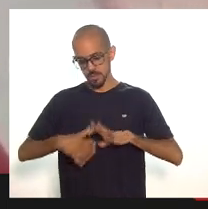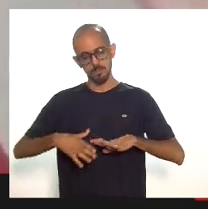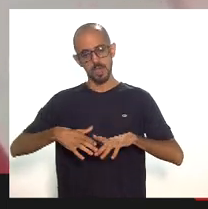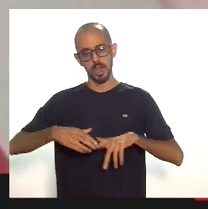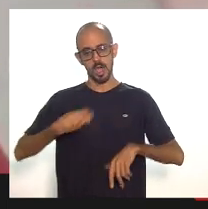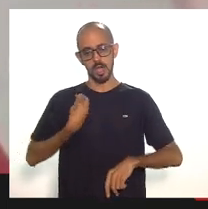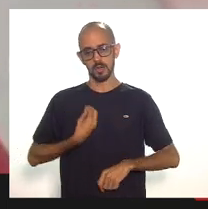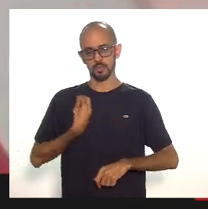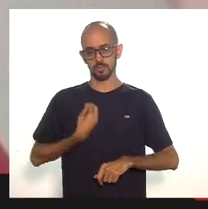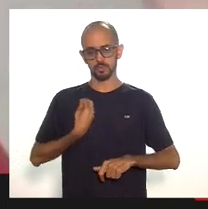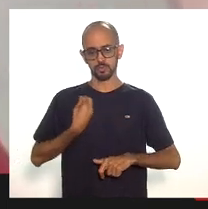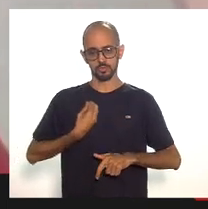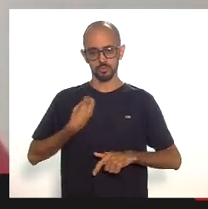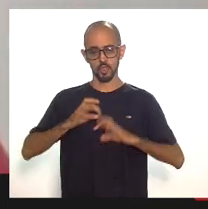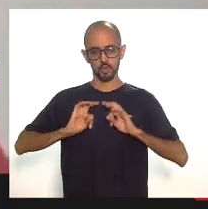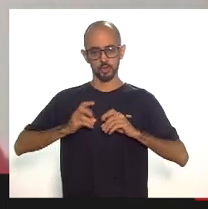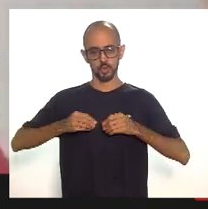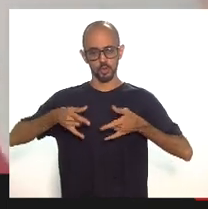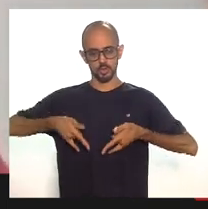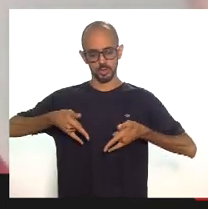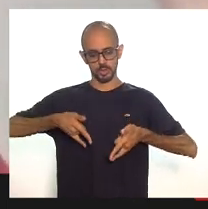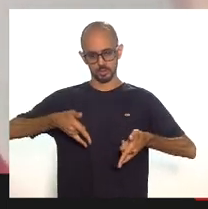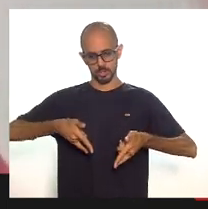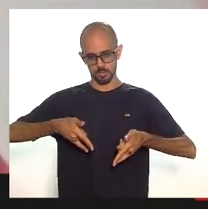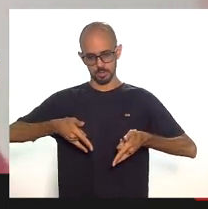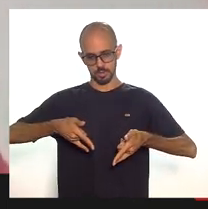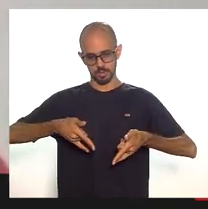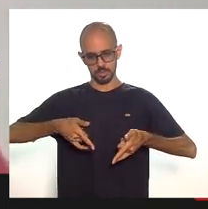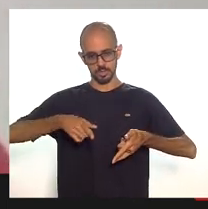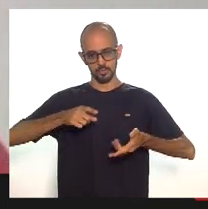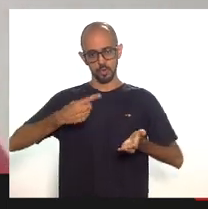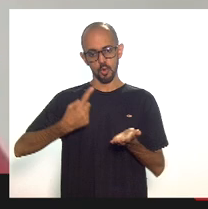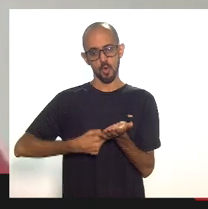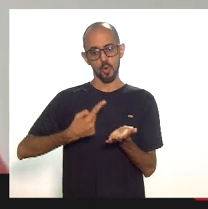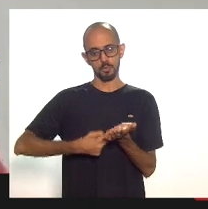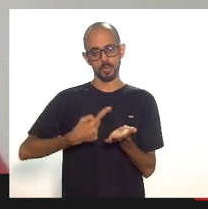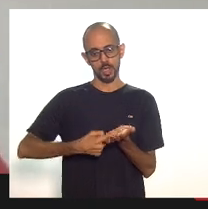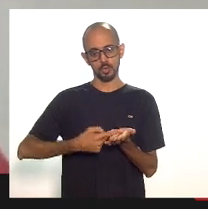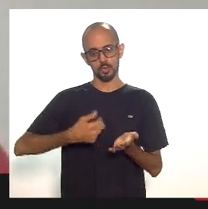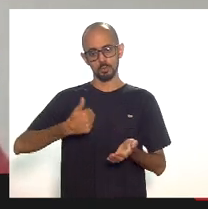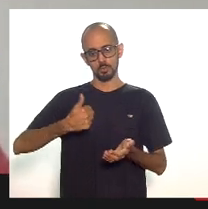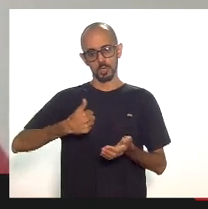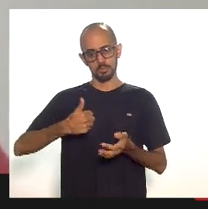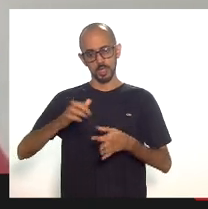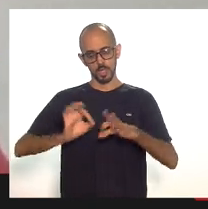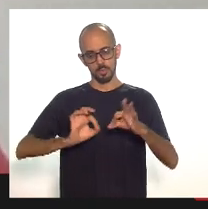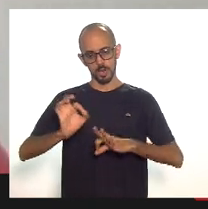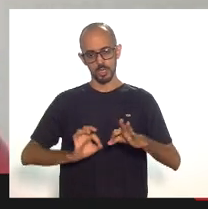efetiva operação todos os leitos, né, que foram previstos no primeiro plano de contingência, né?